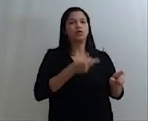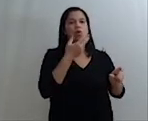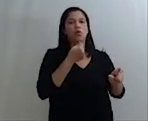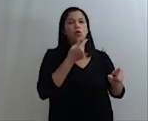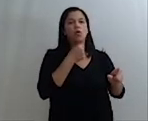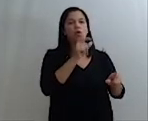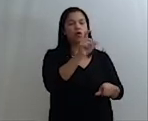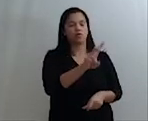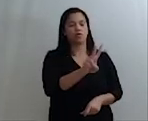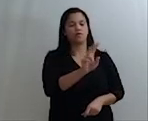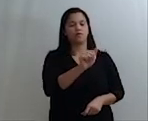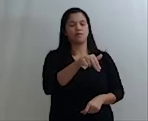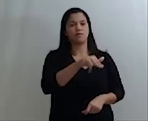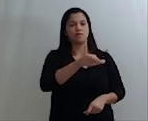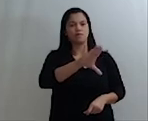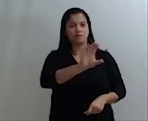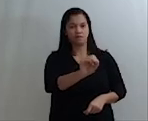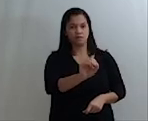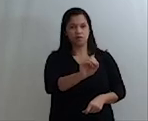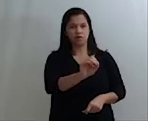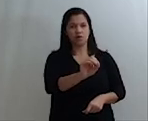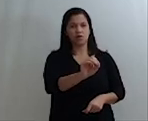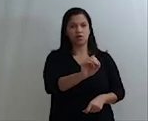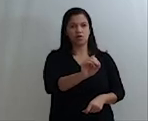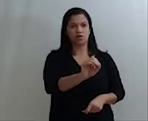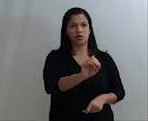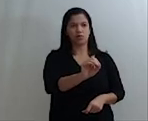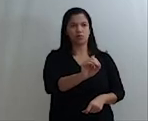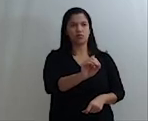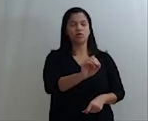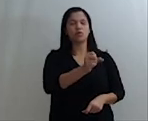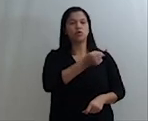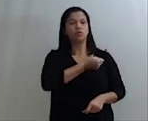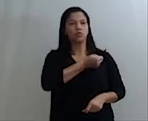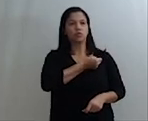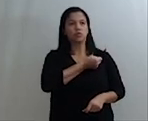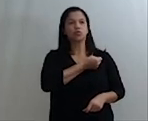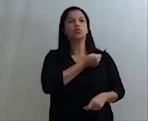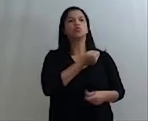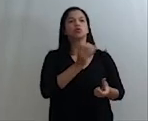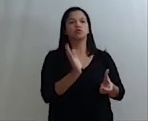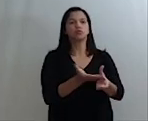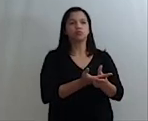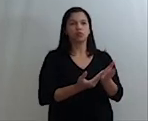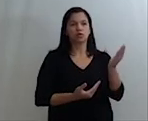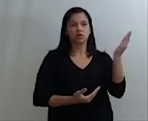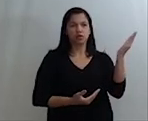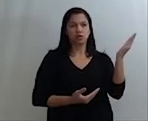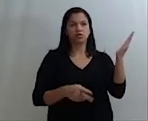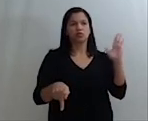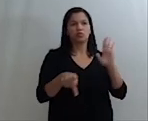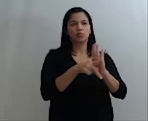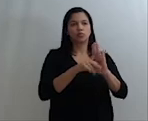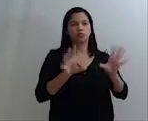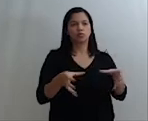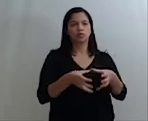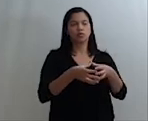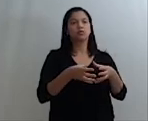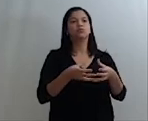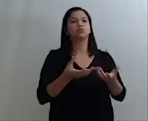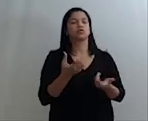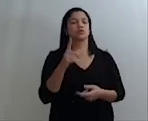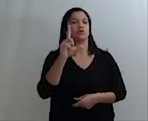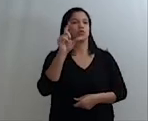gasola em relação à prática delito objeto processo número tal da primeira vara criminal da Comarca de Tubarão Santa Catarina ratificada a